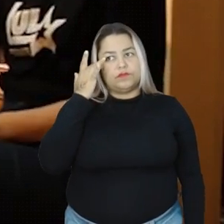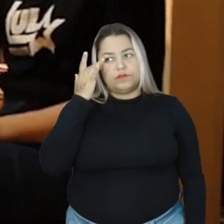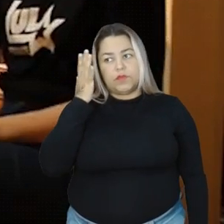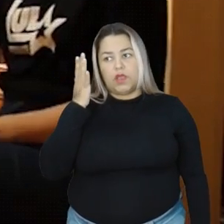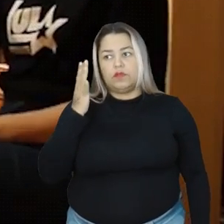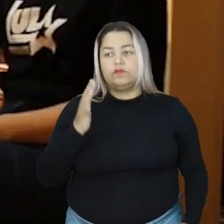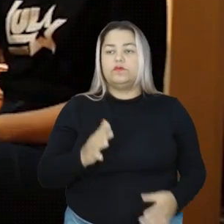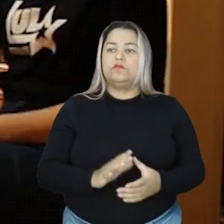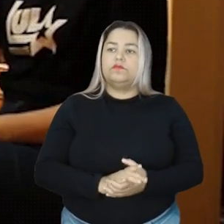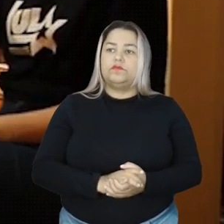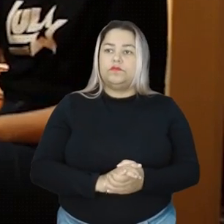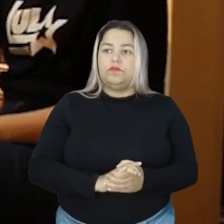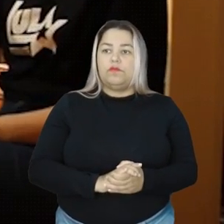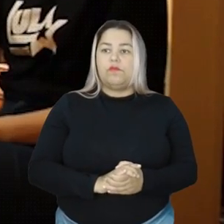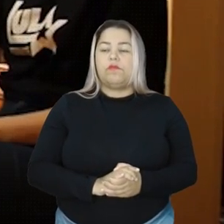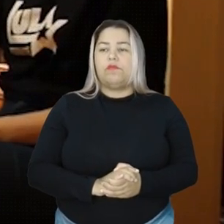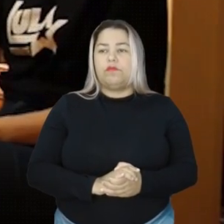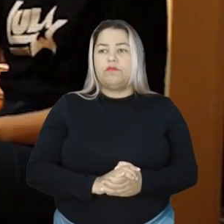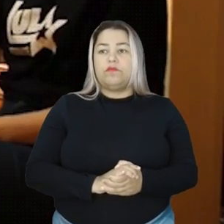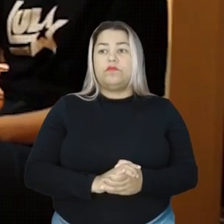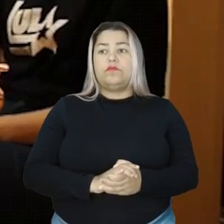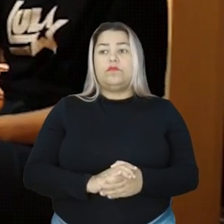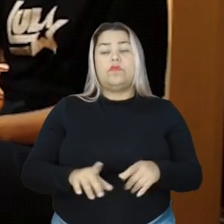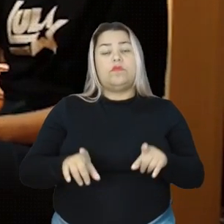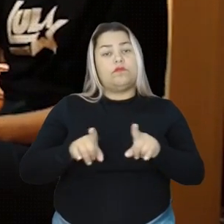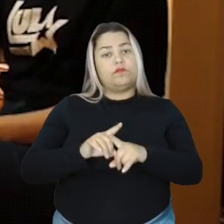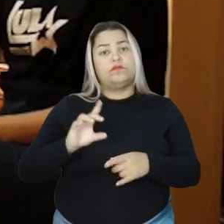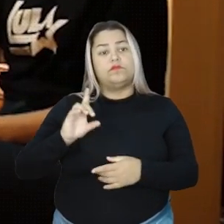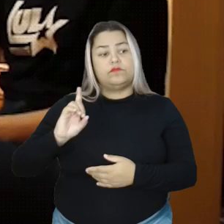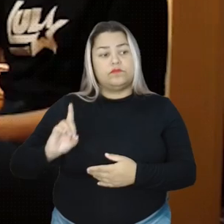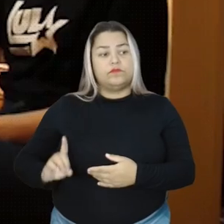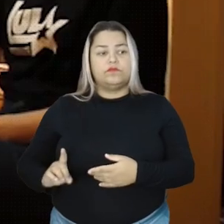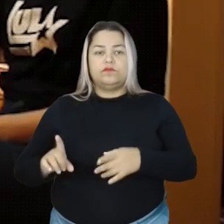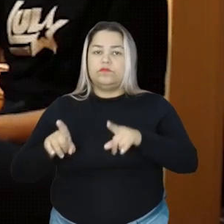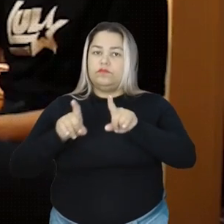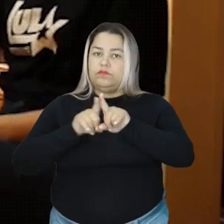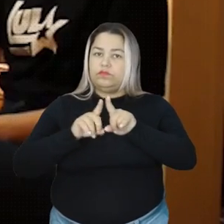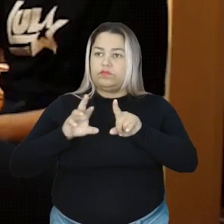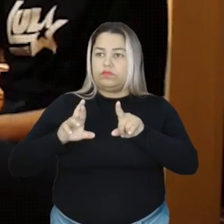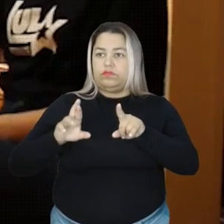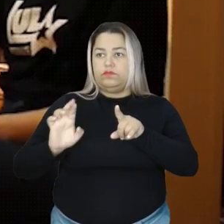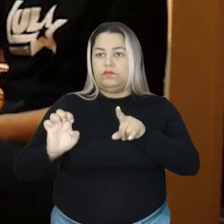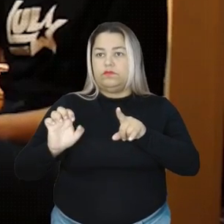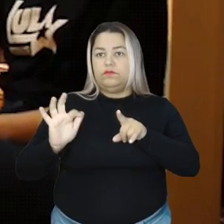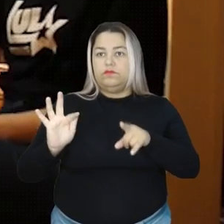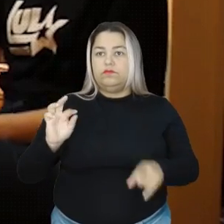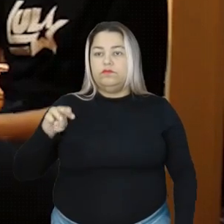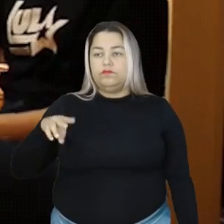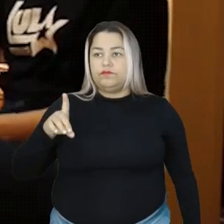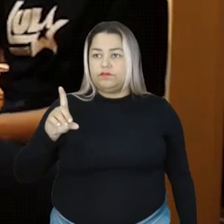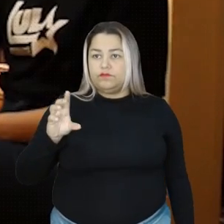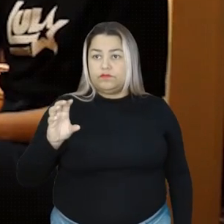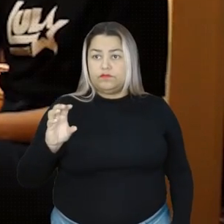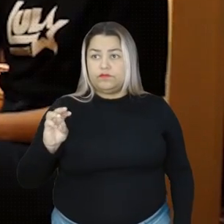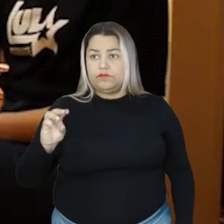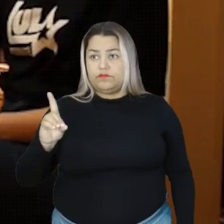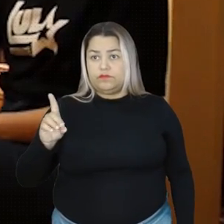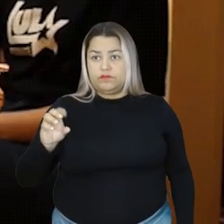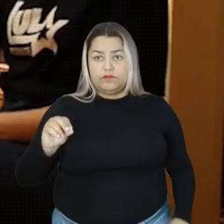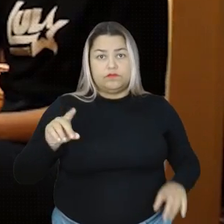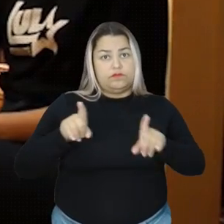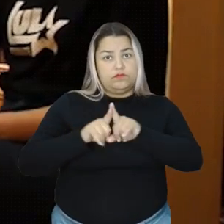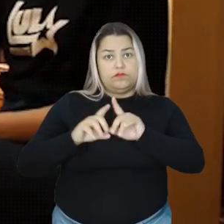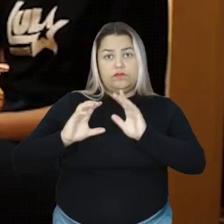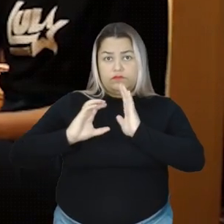questão. Sim, mas aí nós somos, e a direita se formando, se apresentando com